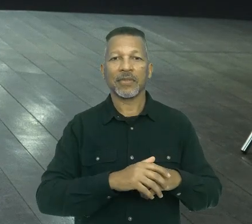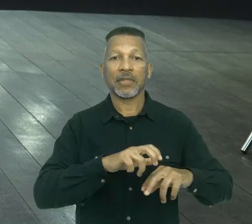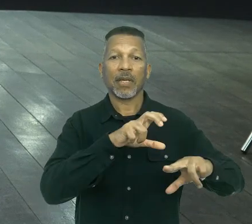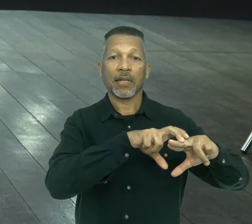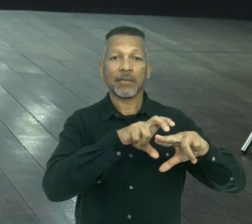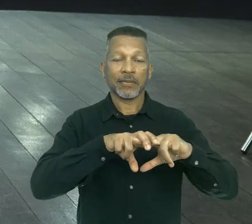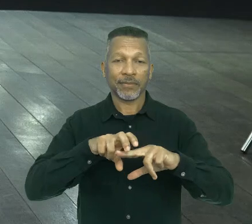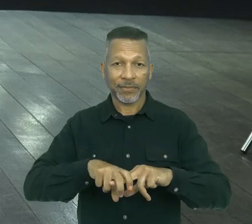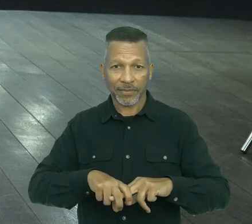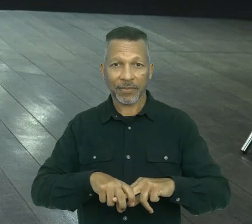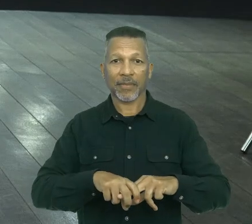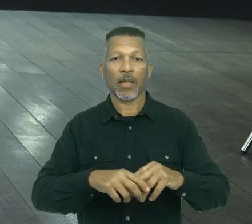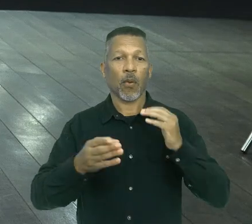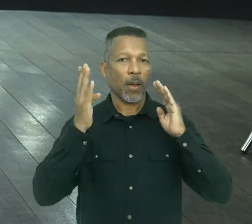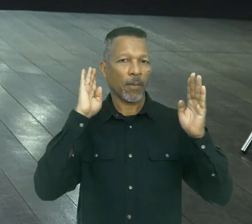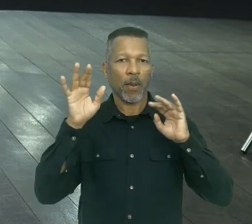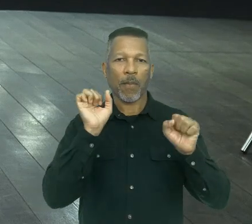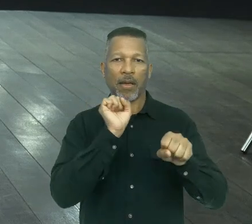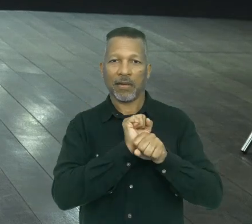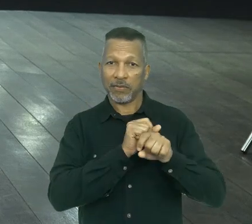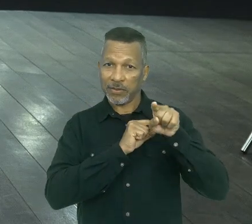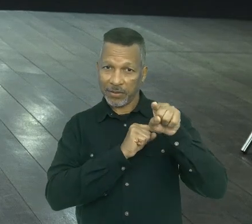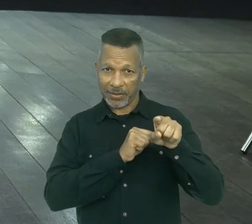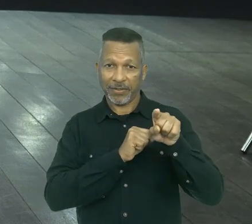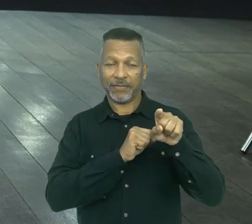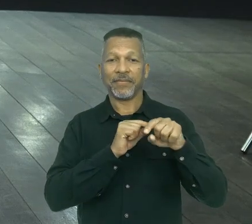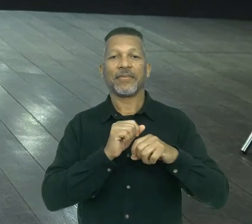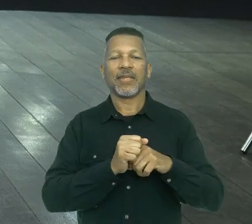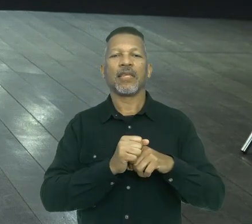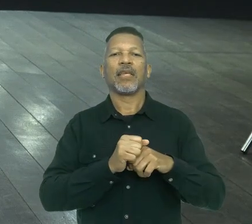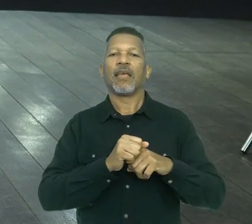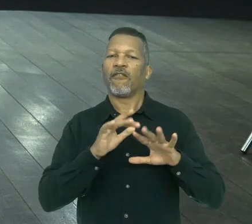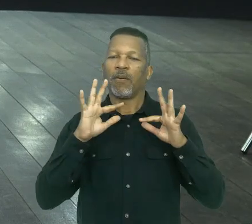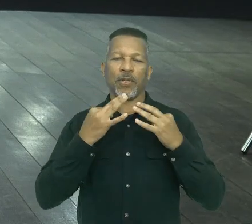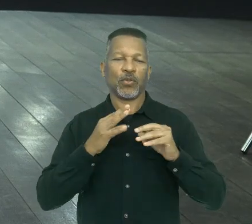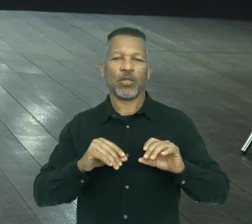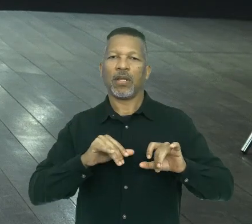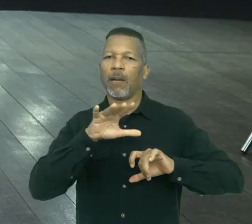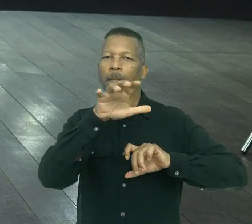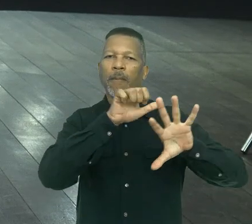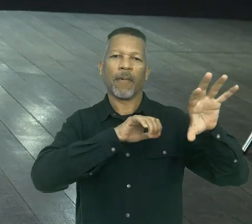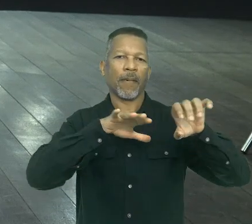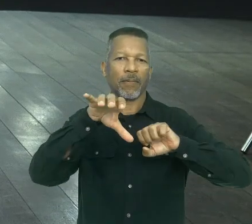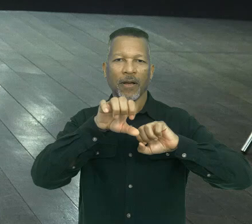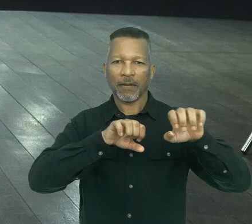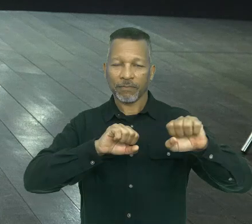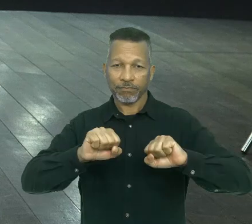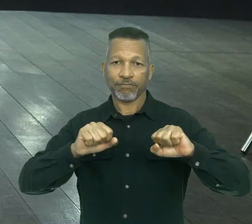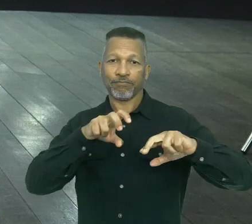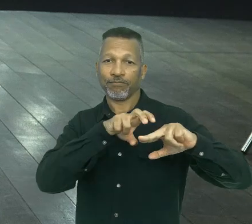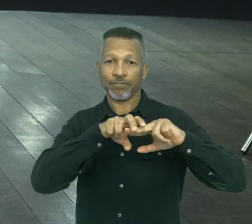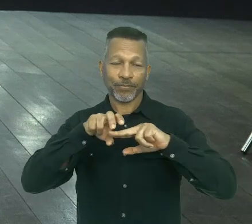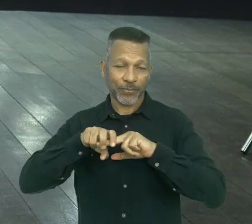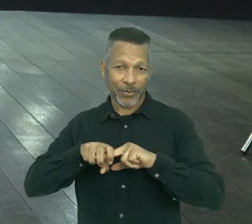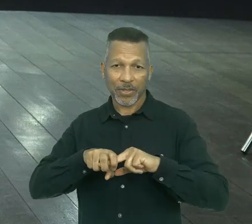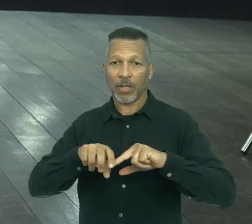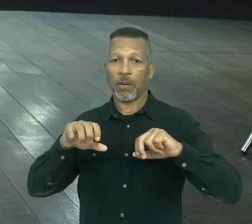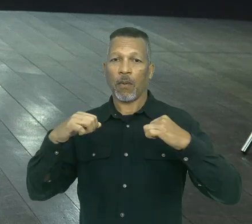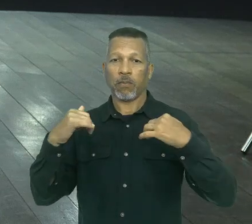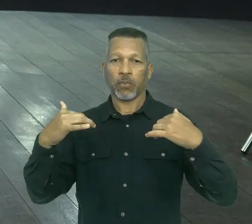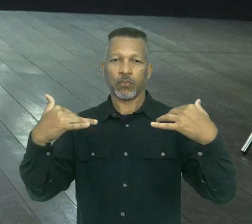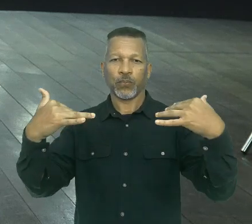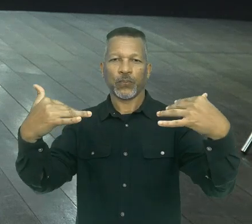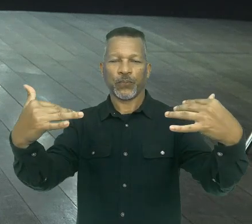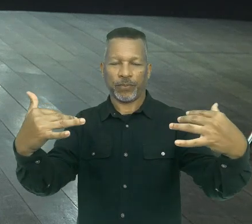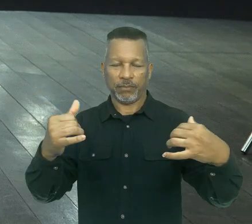né? Parava um caminhão na porta e a família inteira ia lá tirar as cadeiras do caminhão e colocar na